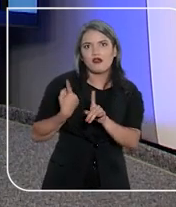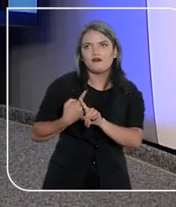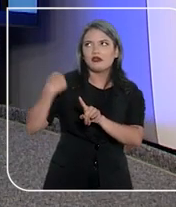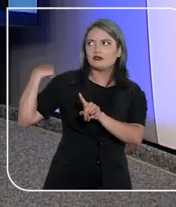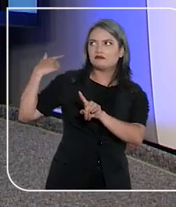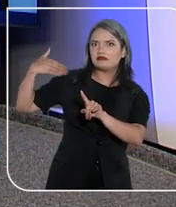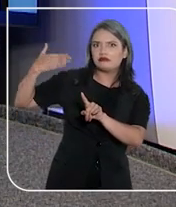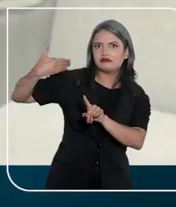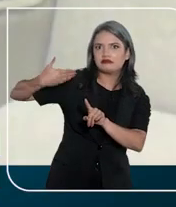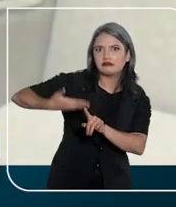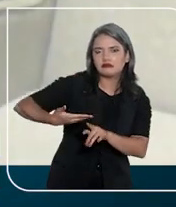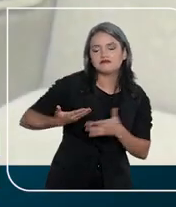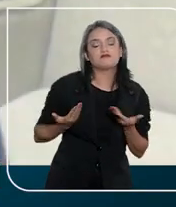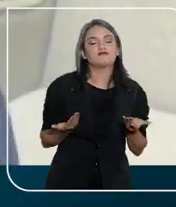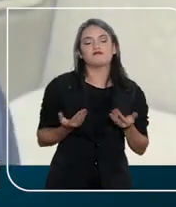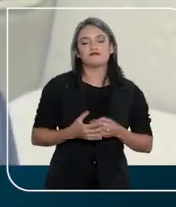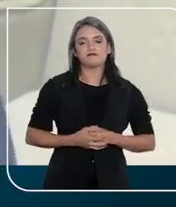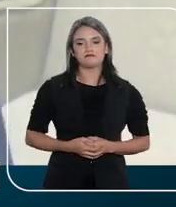social?